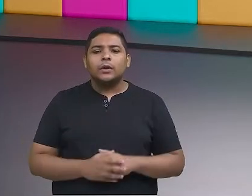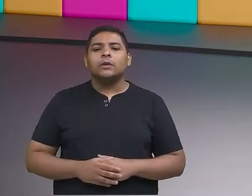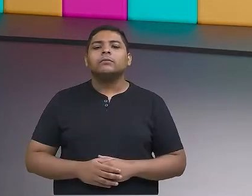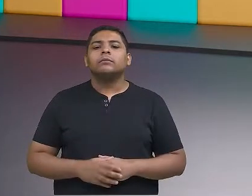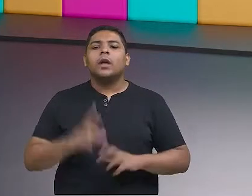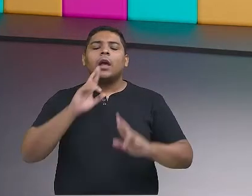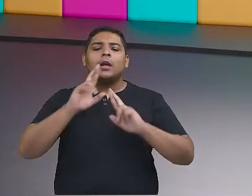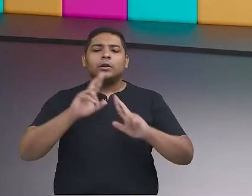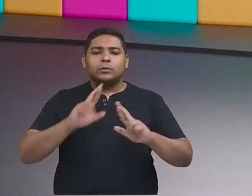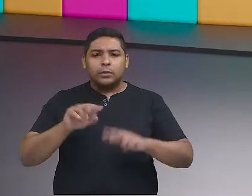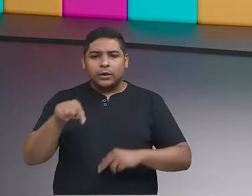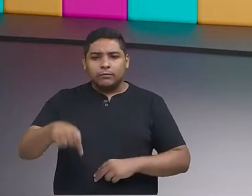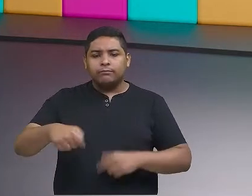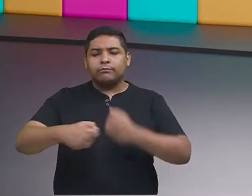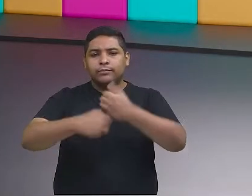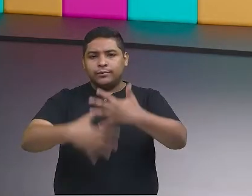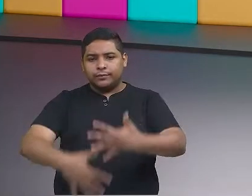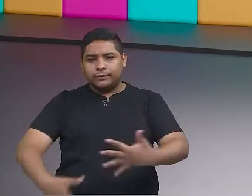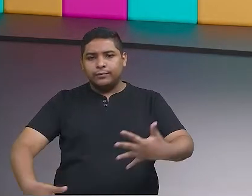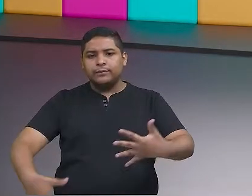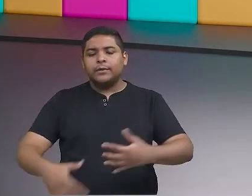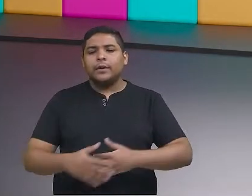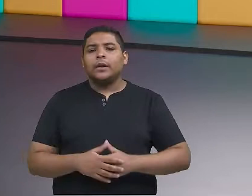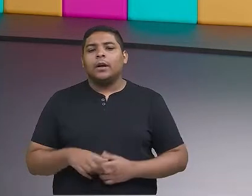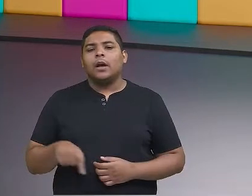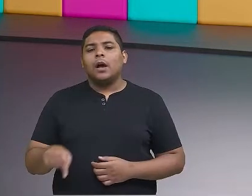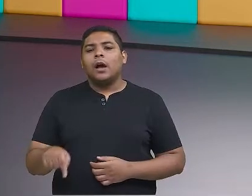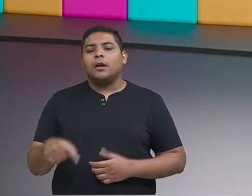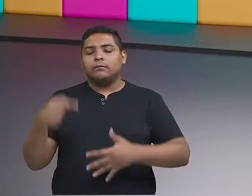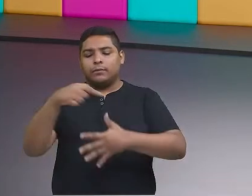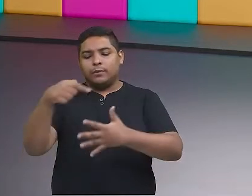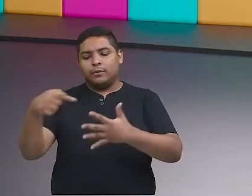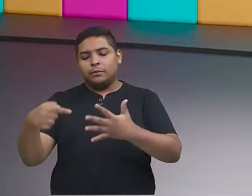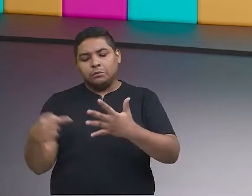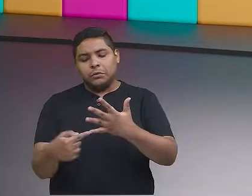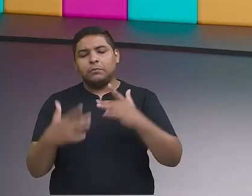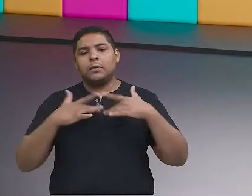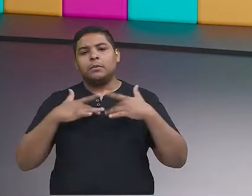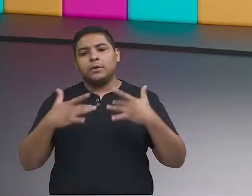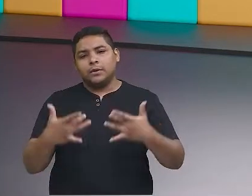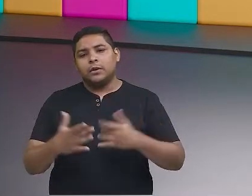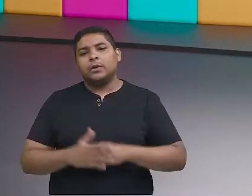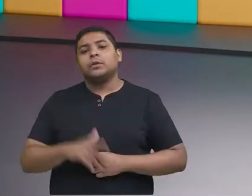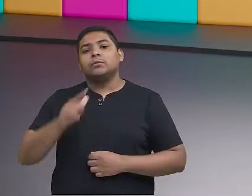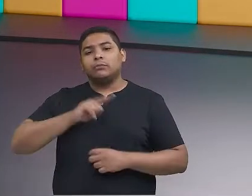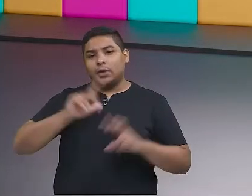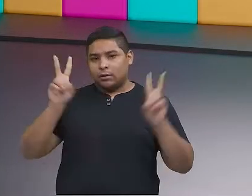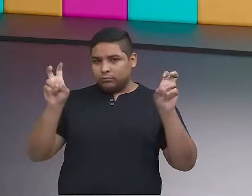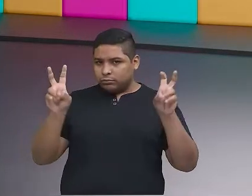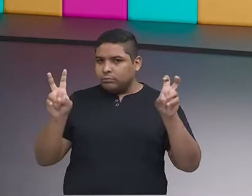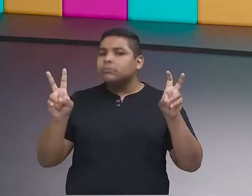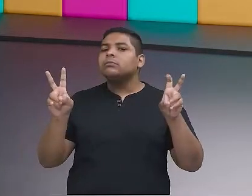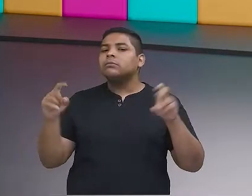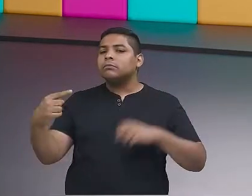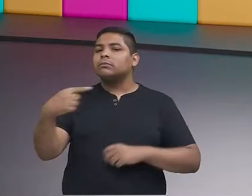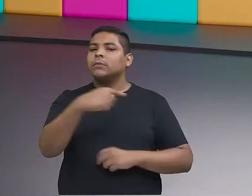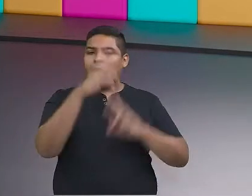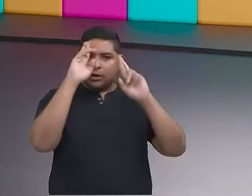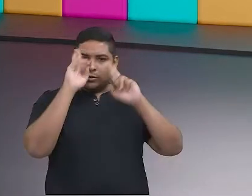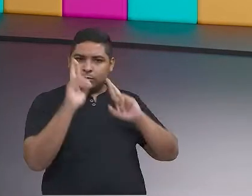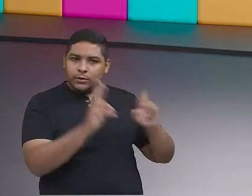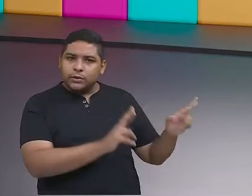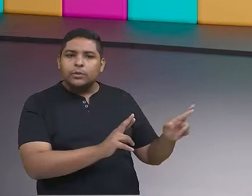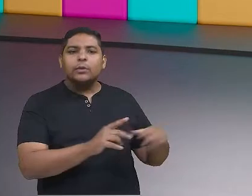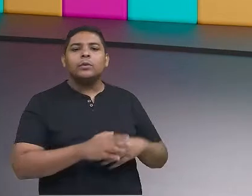as competências da amabilidade? Tem a ver com o que eu acabei de falar. Tem a ver com respeitoso, tem a ver